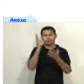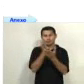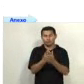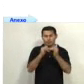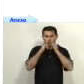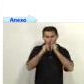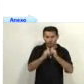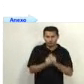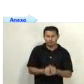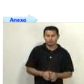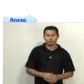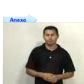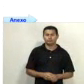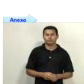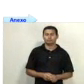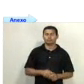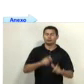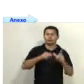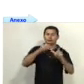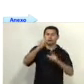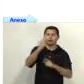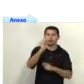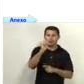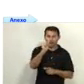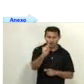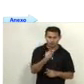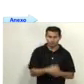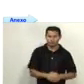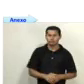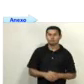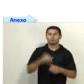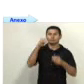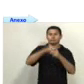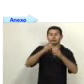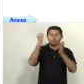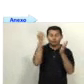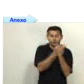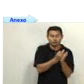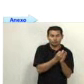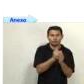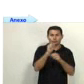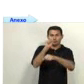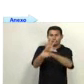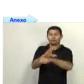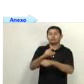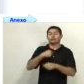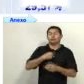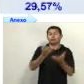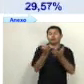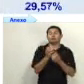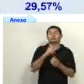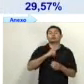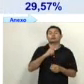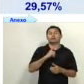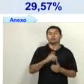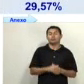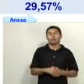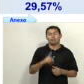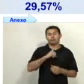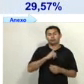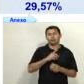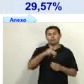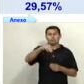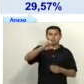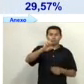enunciado da questão A. Aqui, estamos demarcando aqui no quadro o que eu quero, o que eu tenho. Eu tenho a